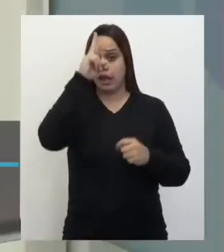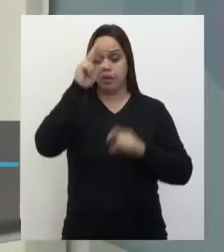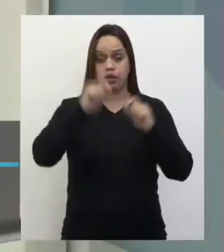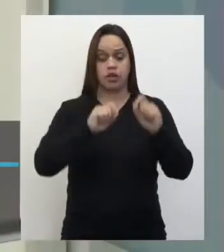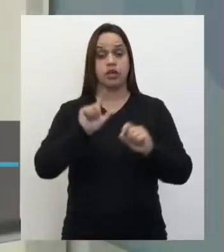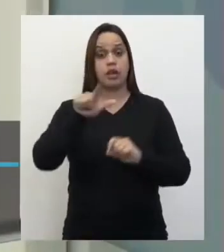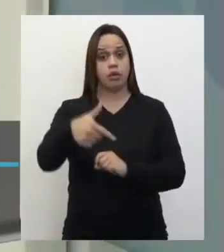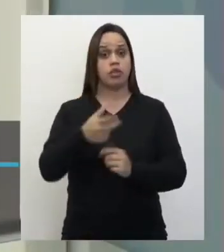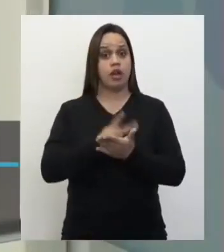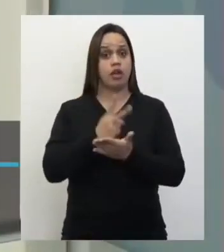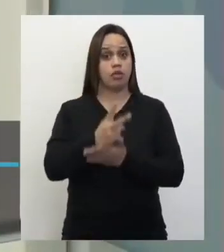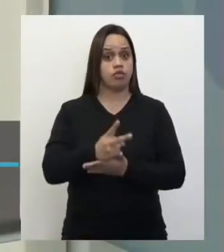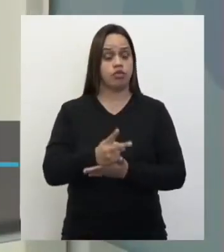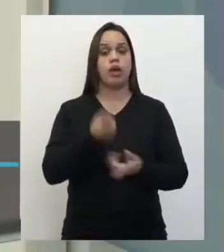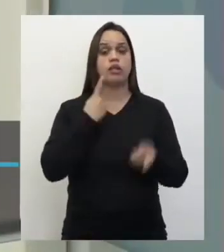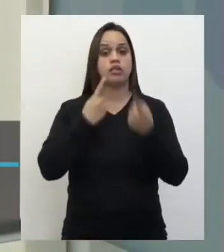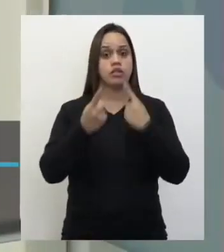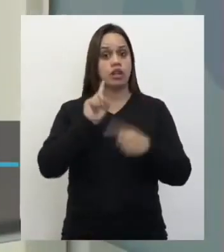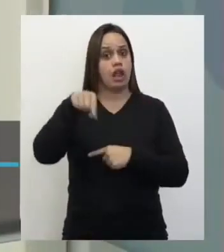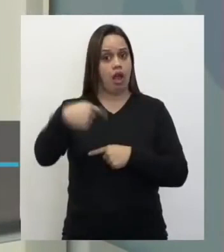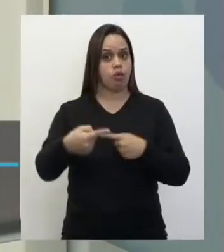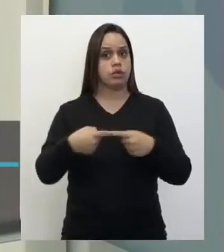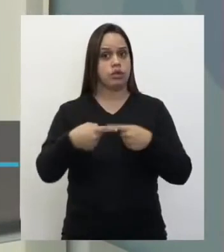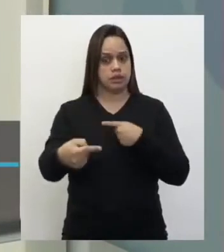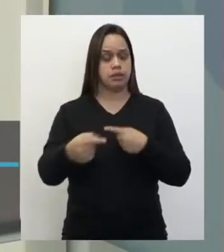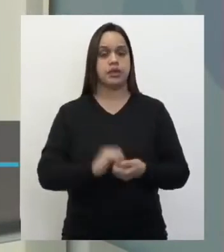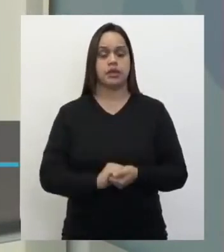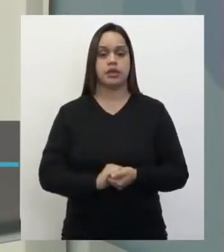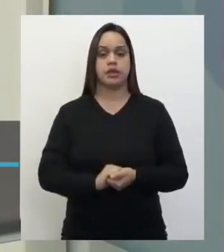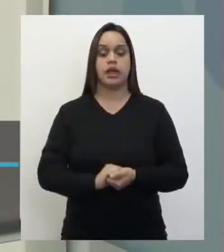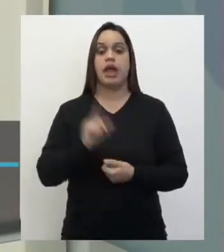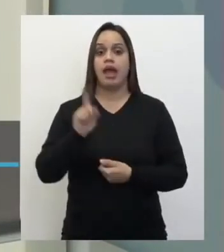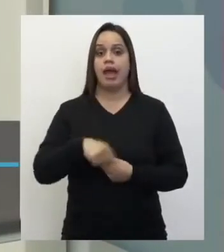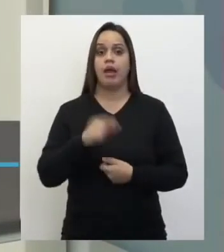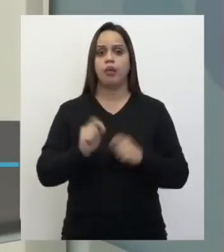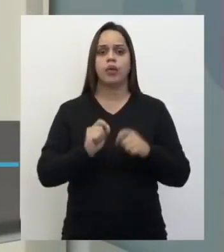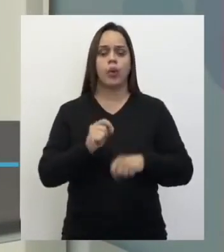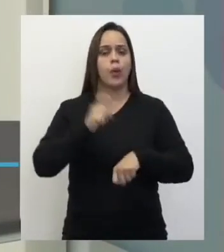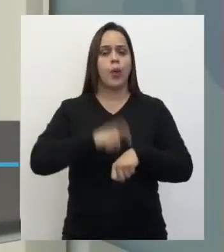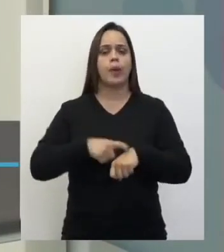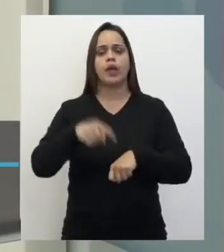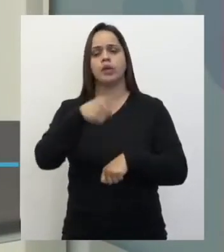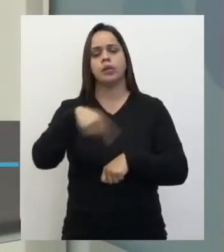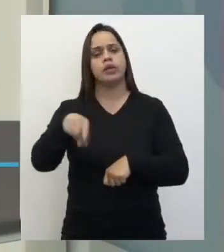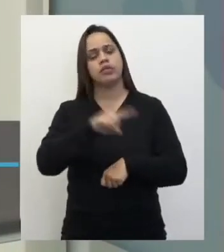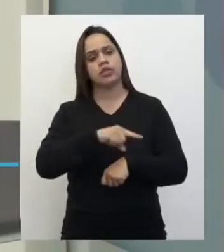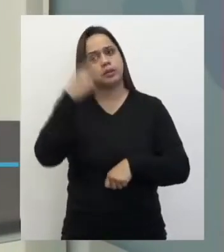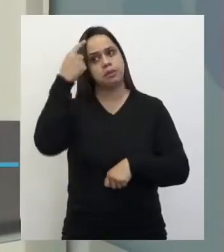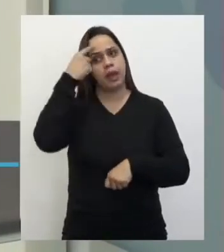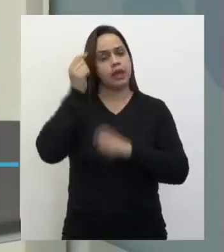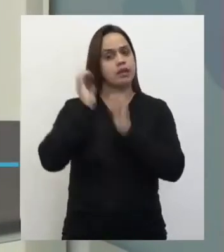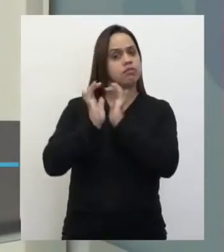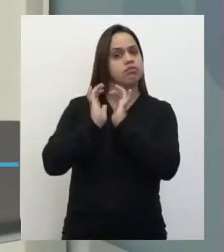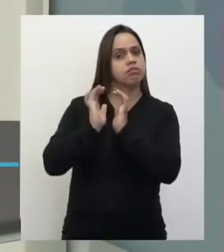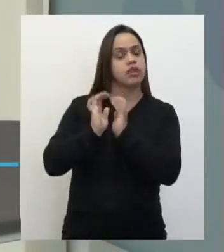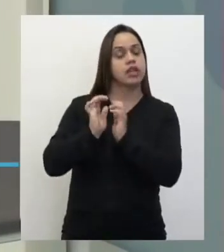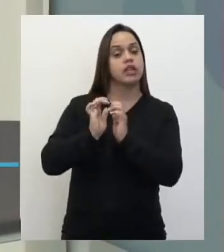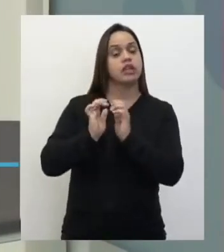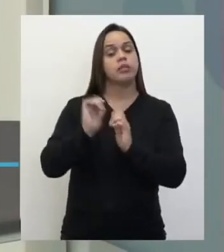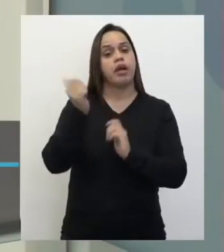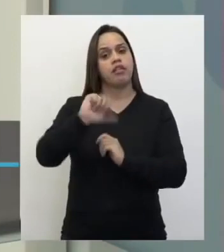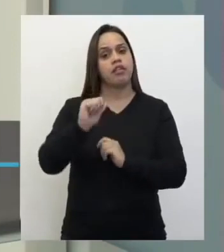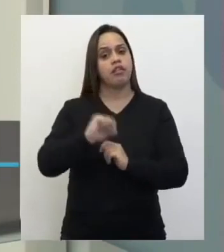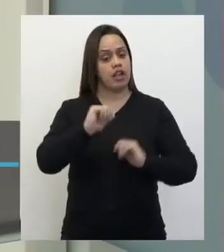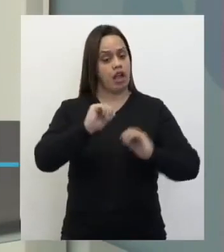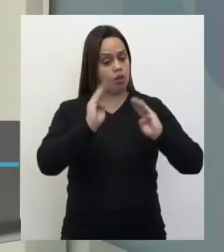esse diálogo na próxima semana, né? Então, é mais um momento mesmo para que vocês façam uma reflexão sobre o seu lugar de